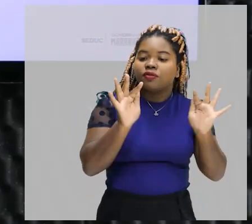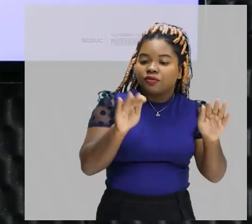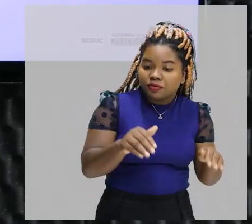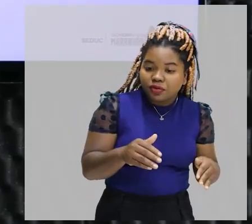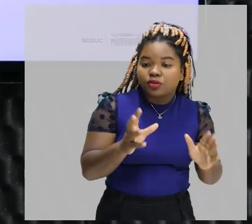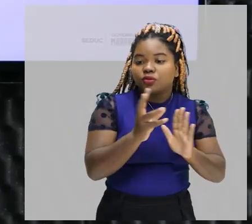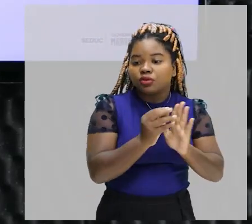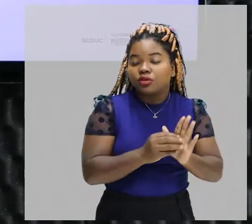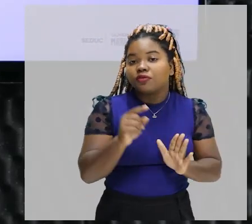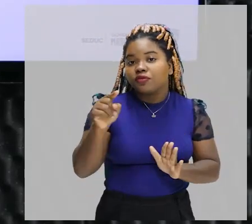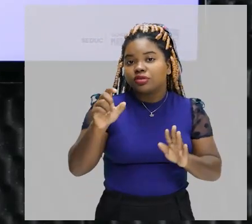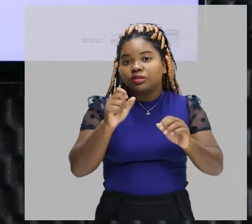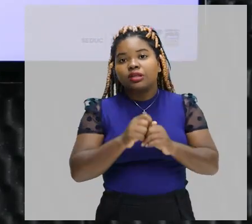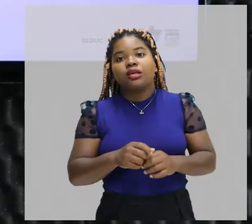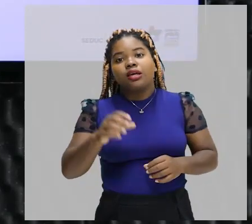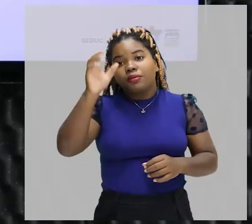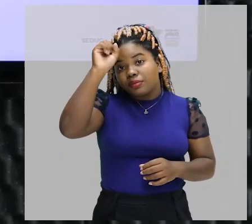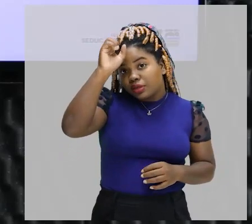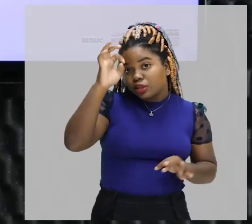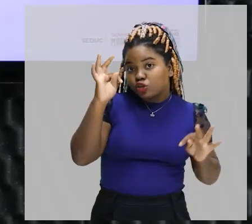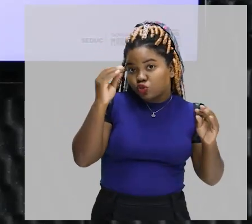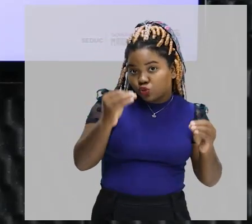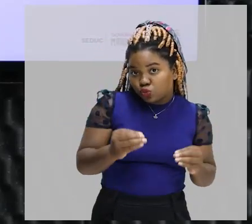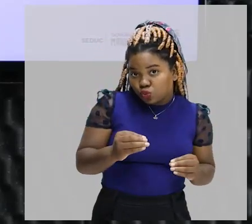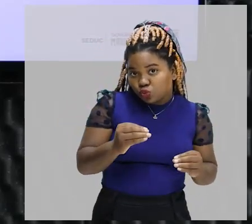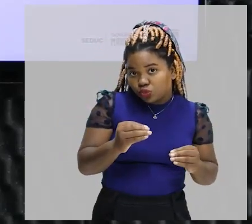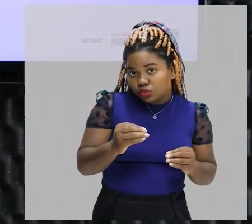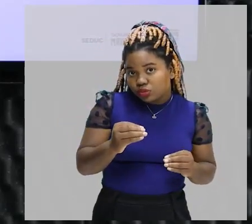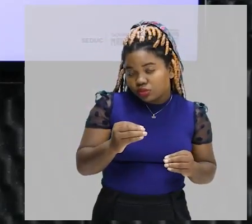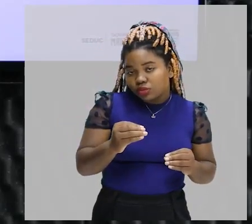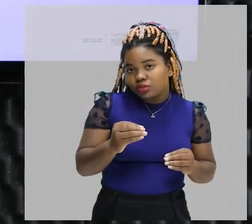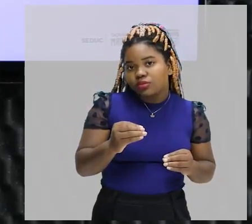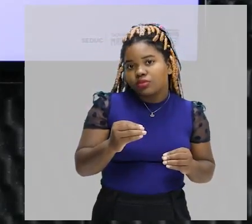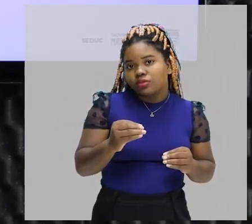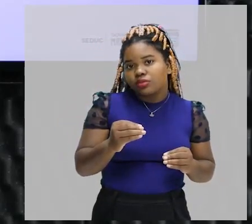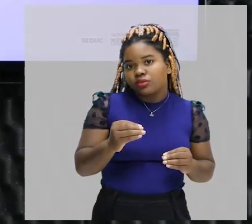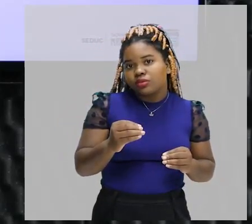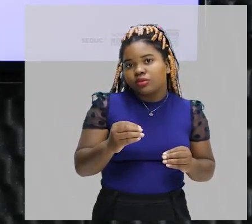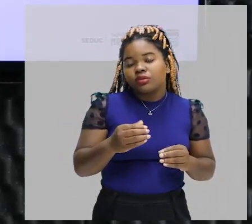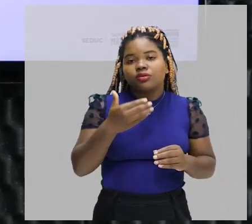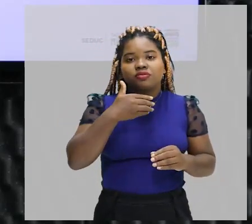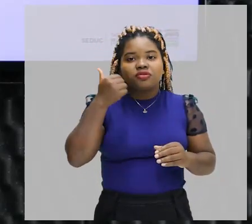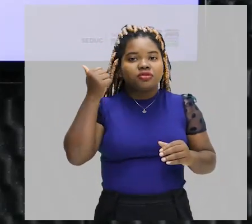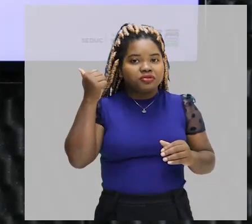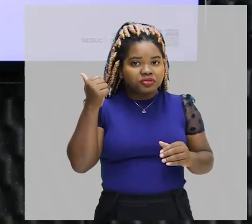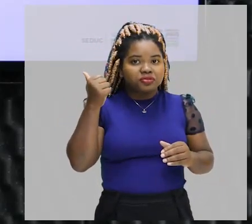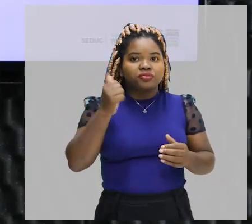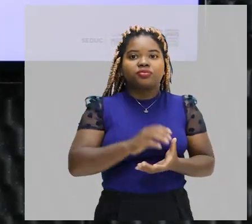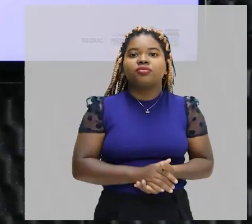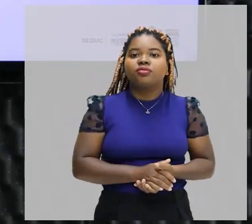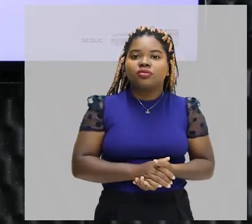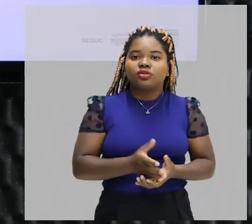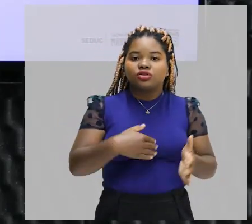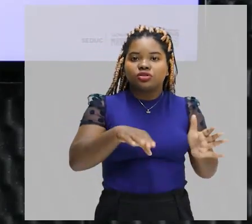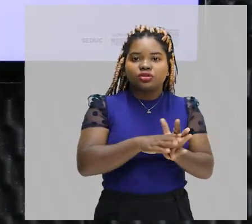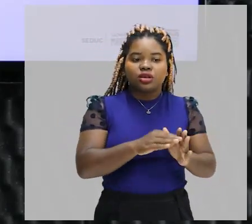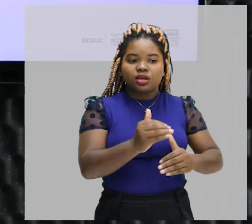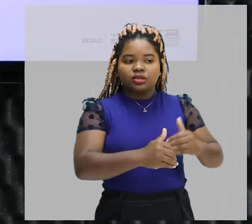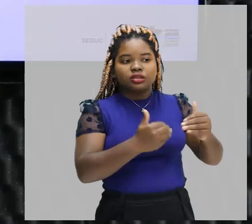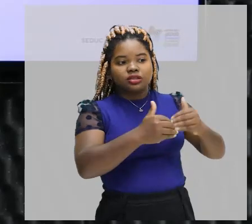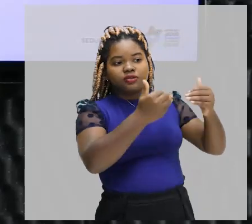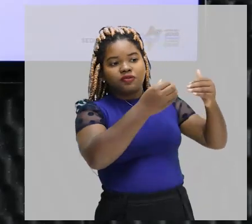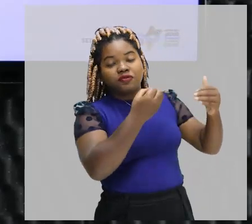aí sobre esses conteúdos. Tem que chegar aí afiado, né, no final do nosso ciclo, né, do ensino